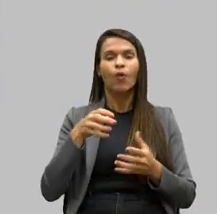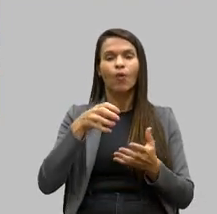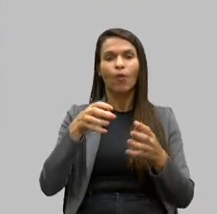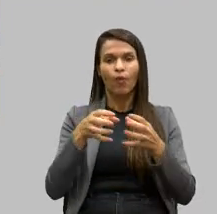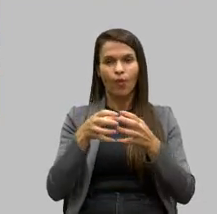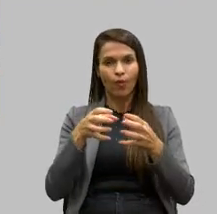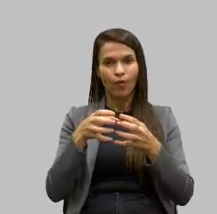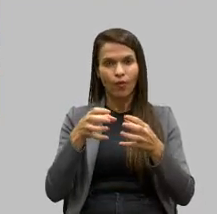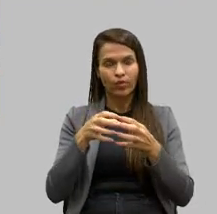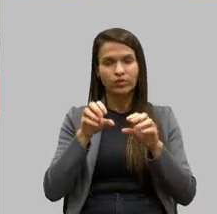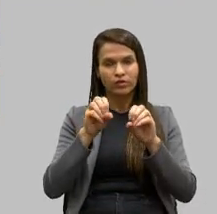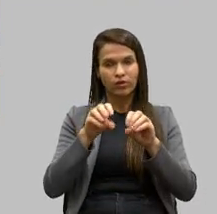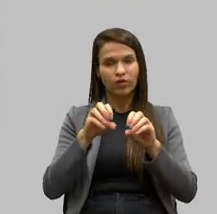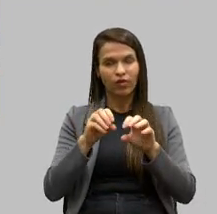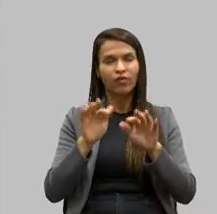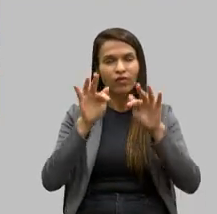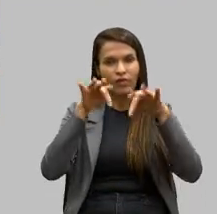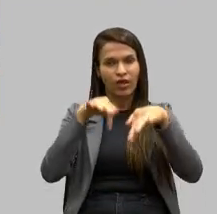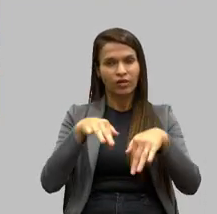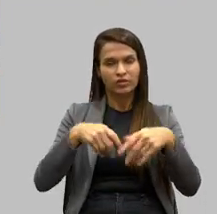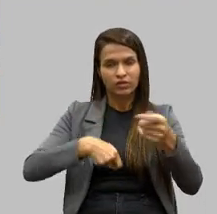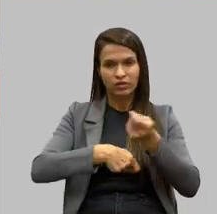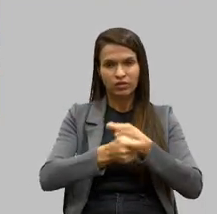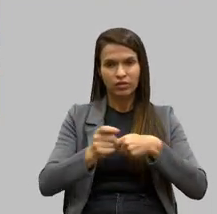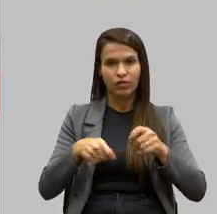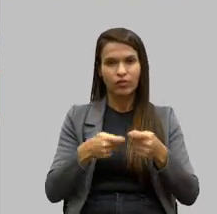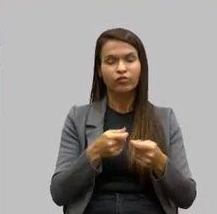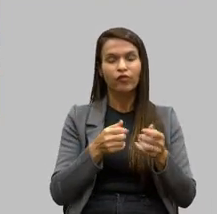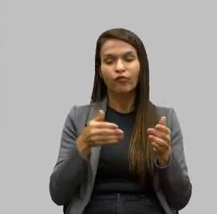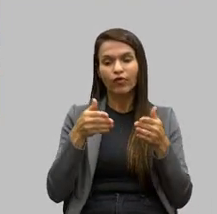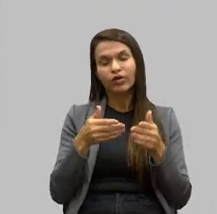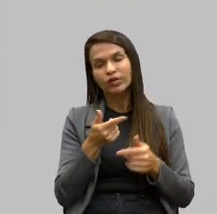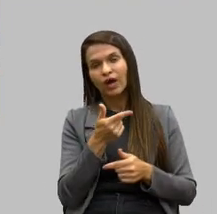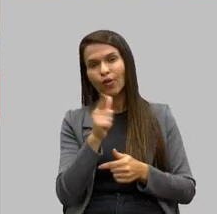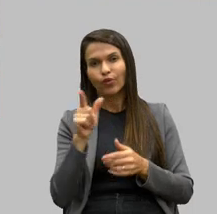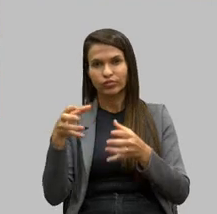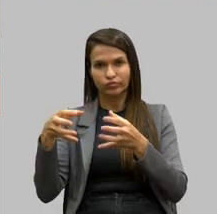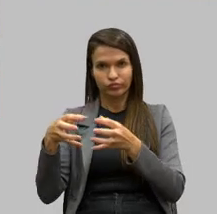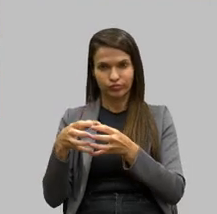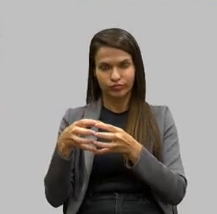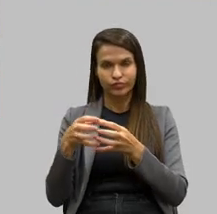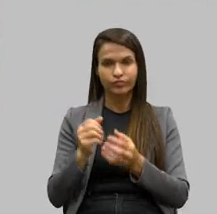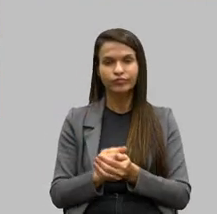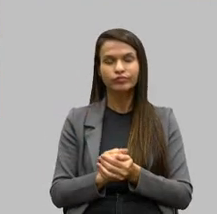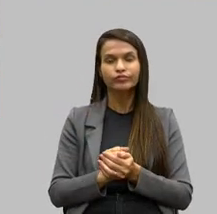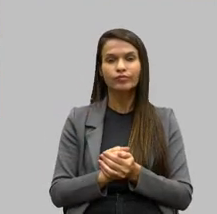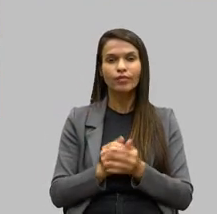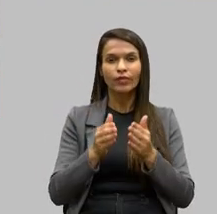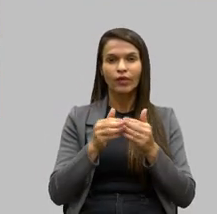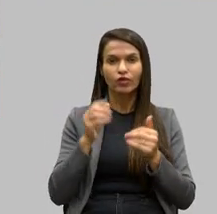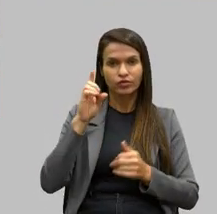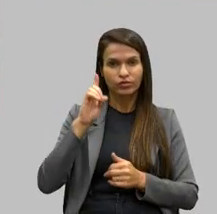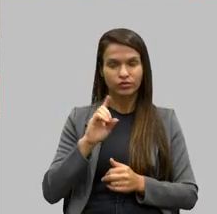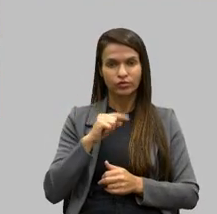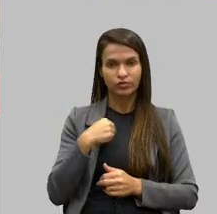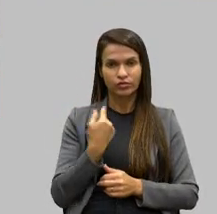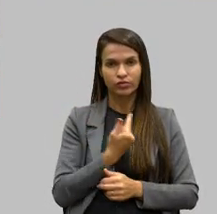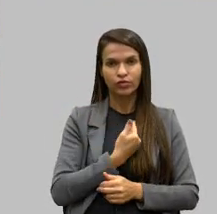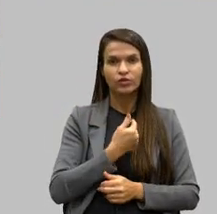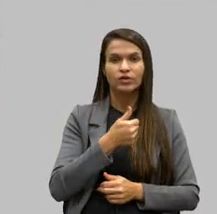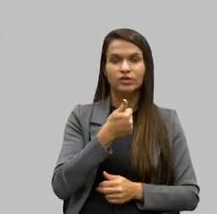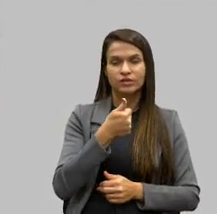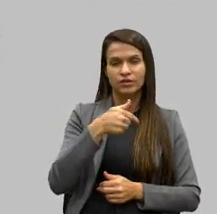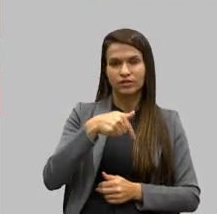tramitação e passe para a próxima comissão. Mas, pedido de diligência é nosso, dia 17 de